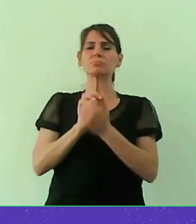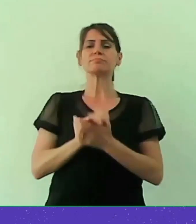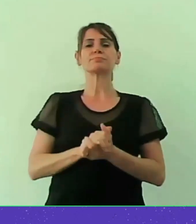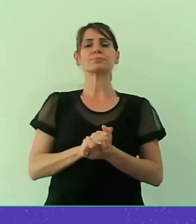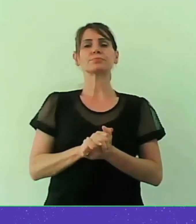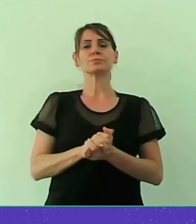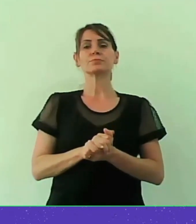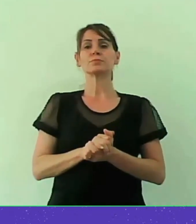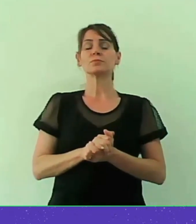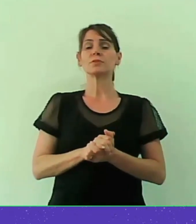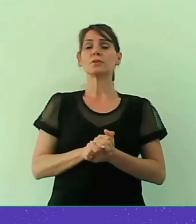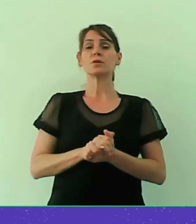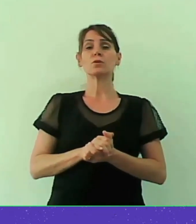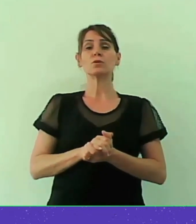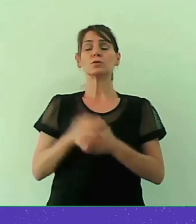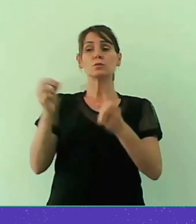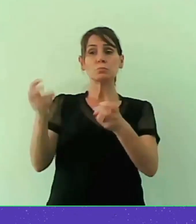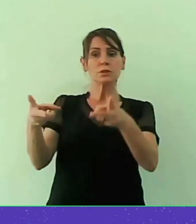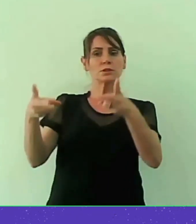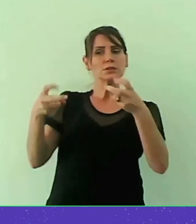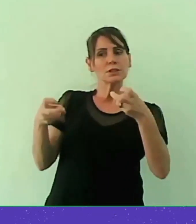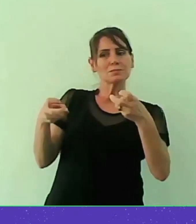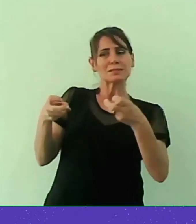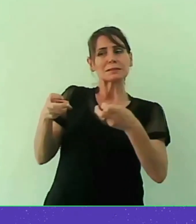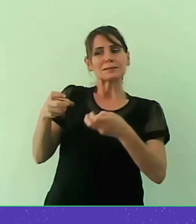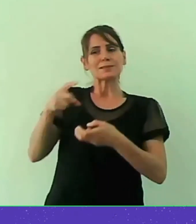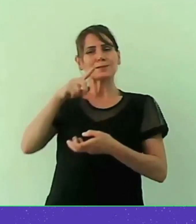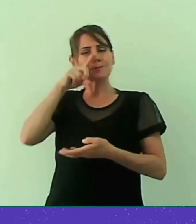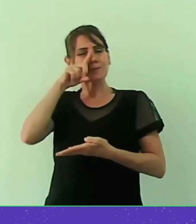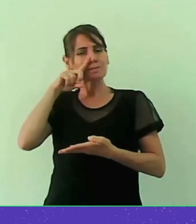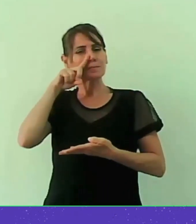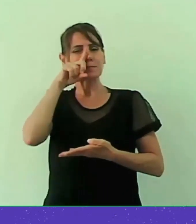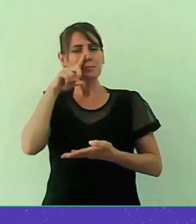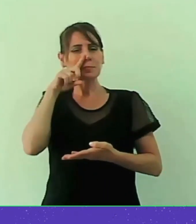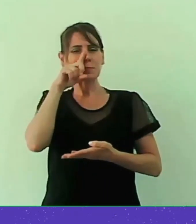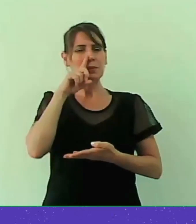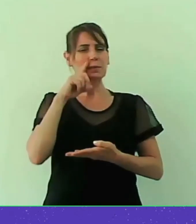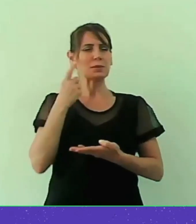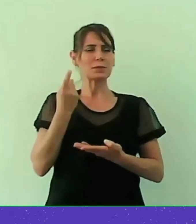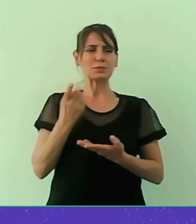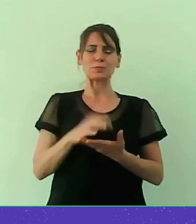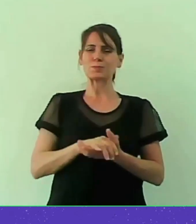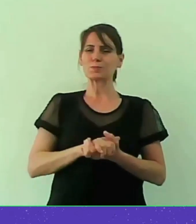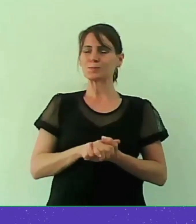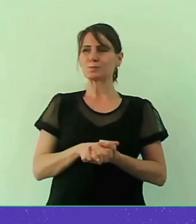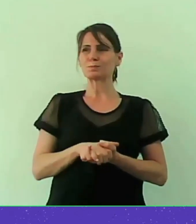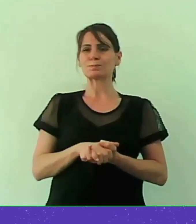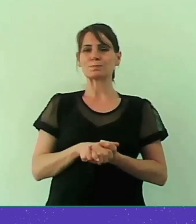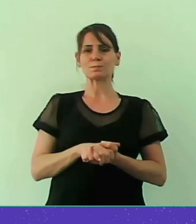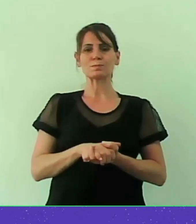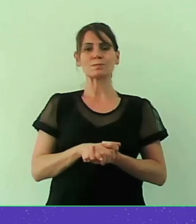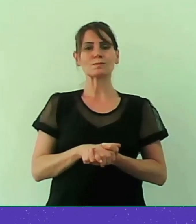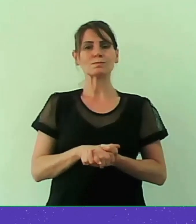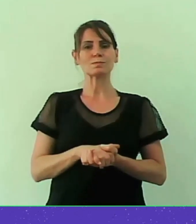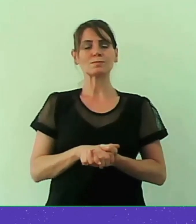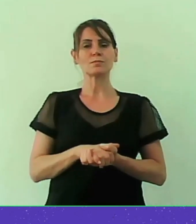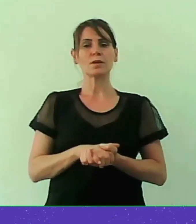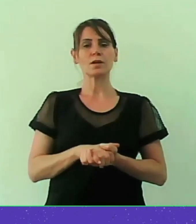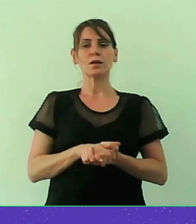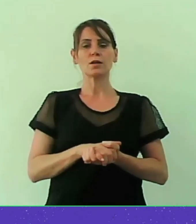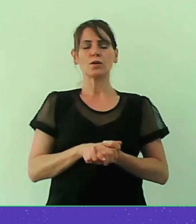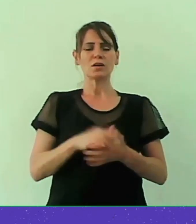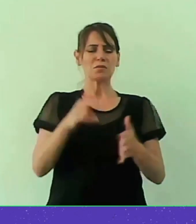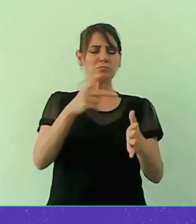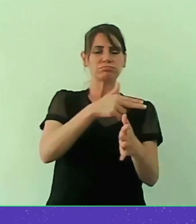Eu já vejo esse perigo. Até que nós alcancemos toda essa situação